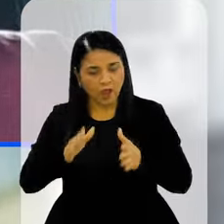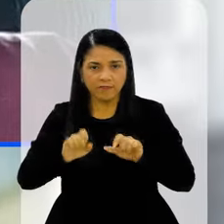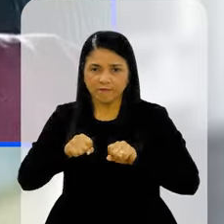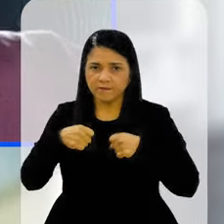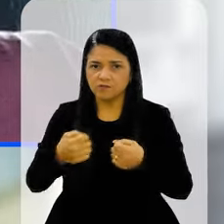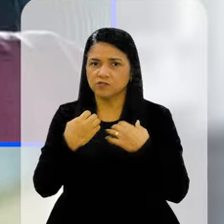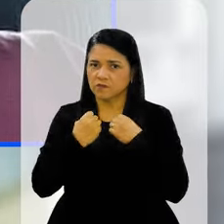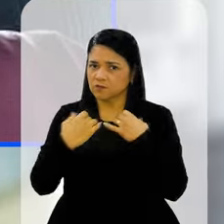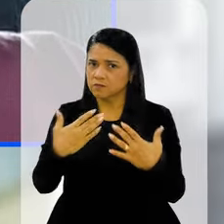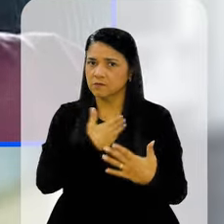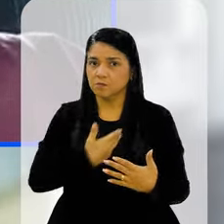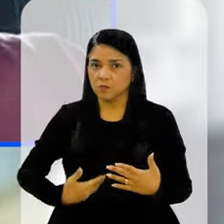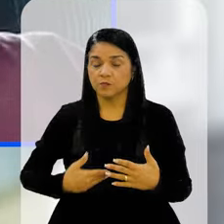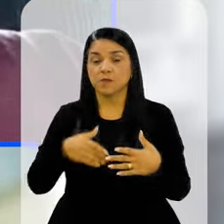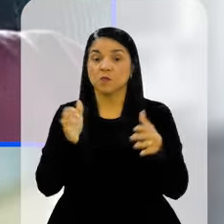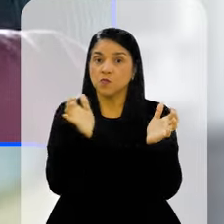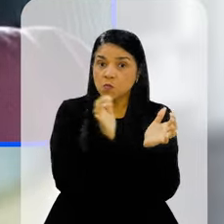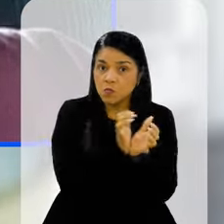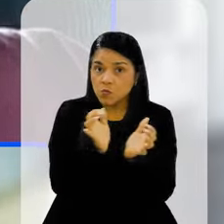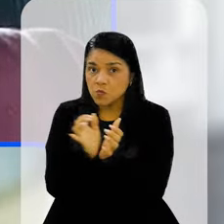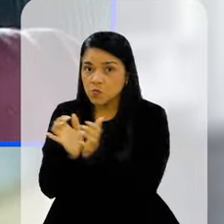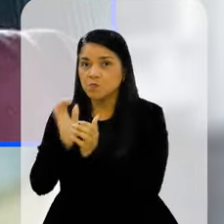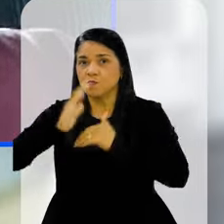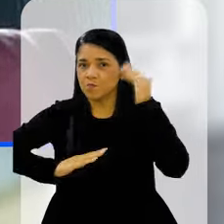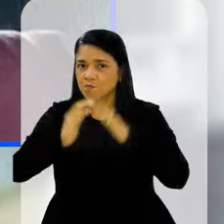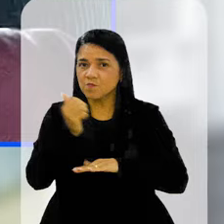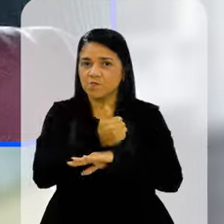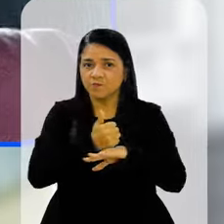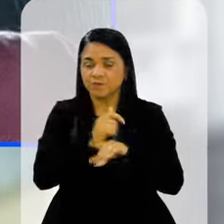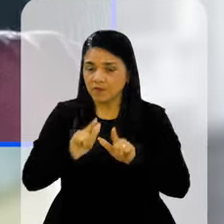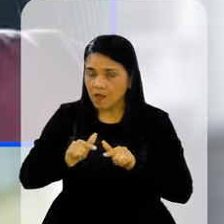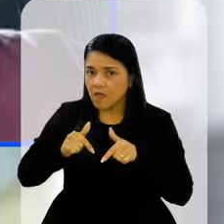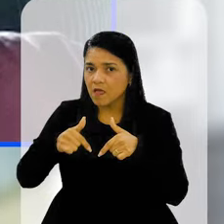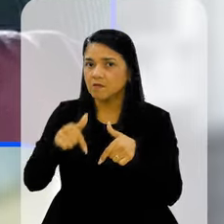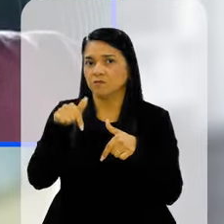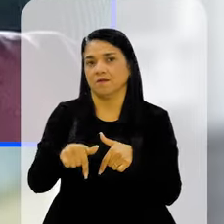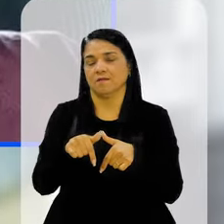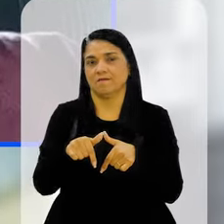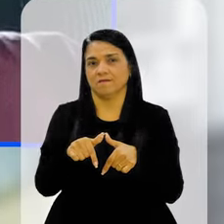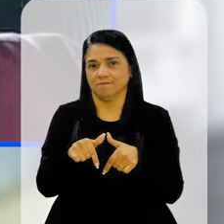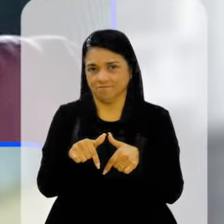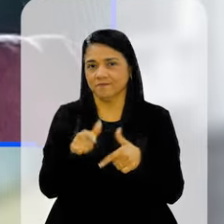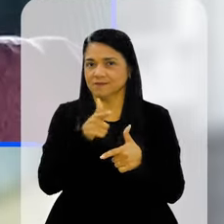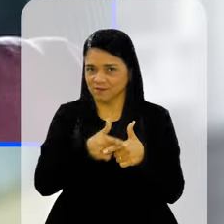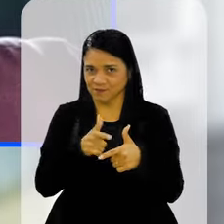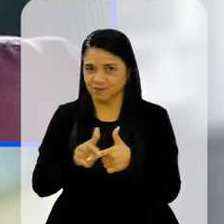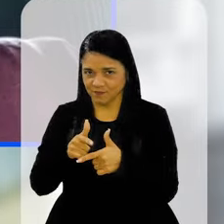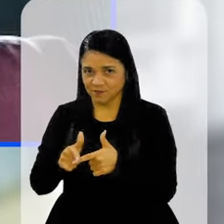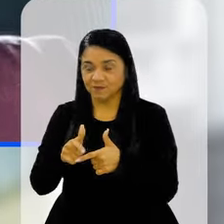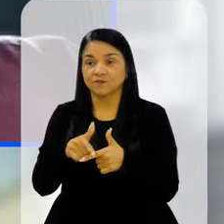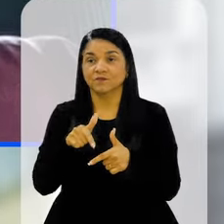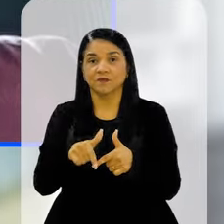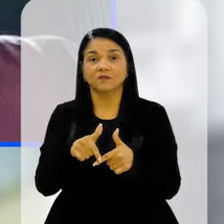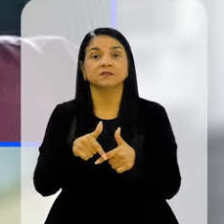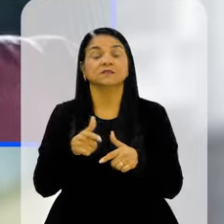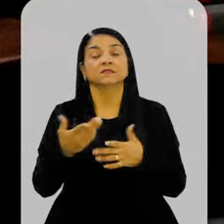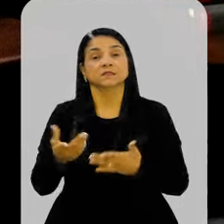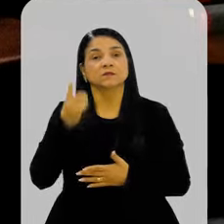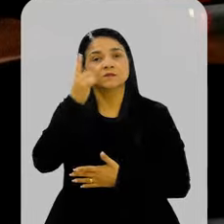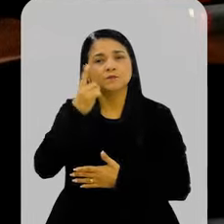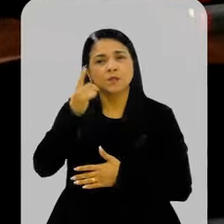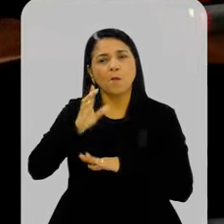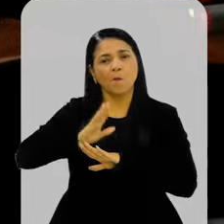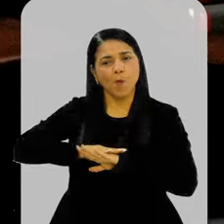defendo isso, já defendi isso em audiência pública, apta para atuar nessas situações.